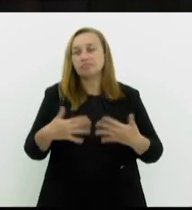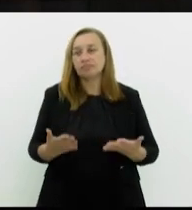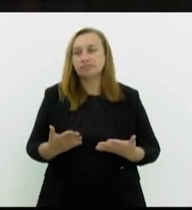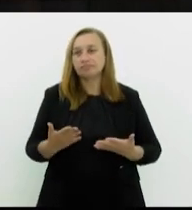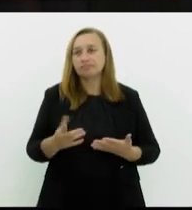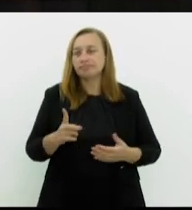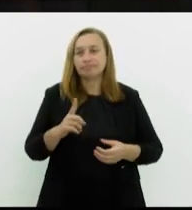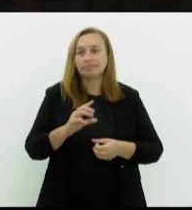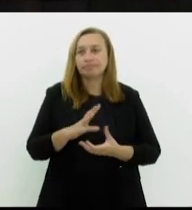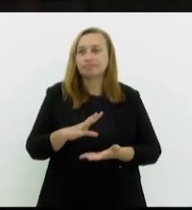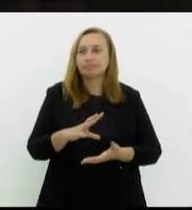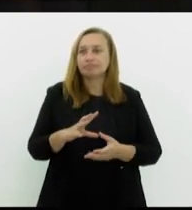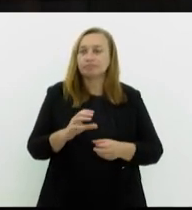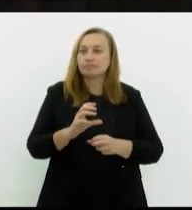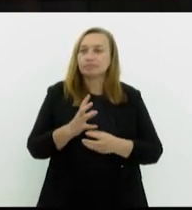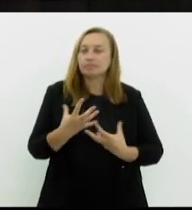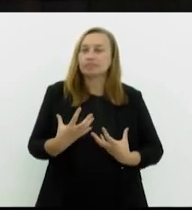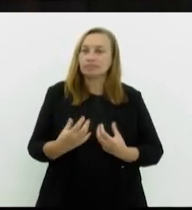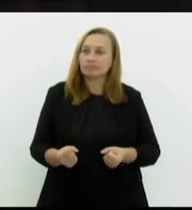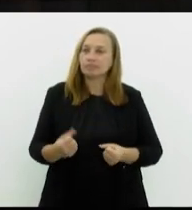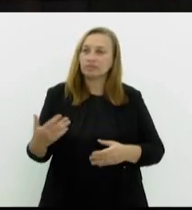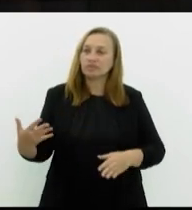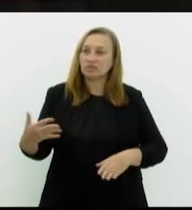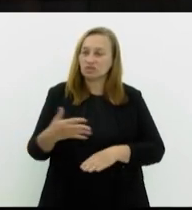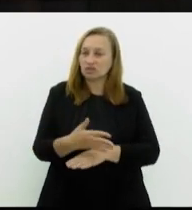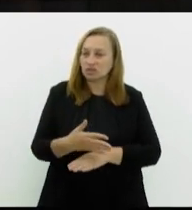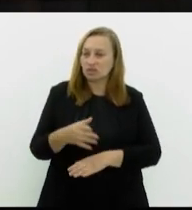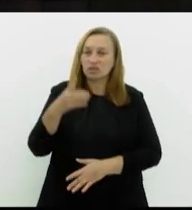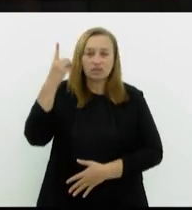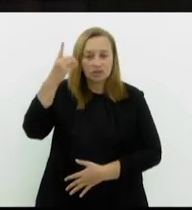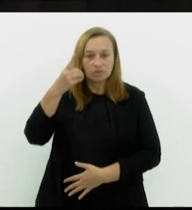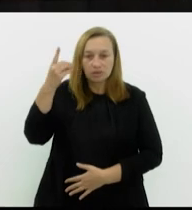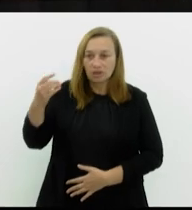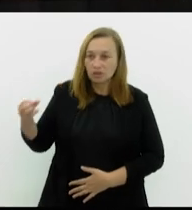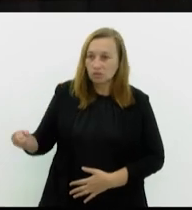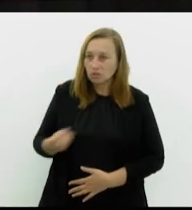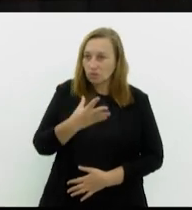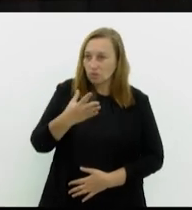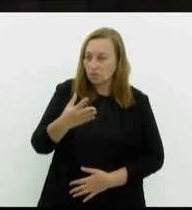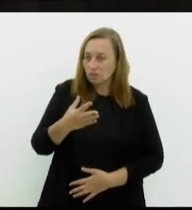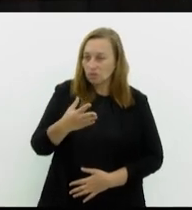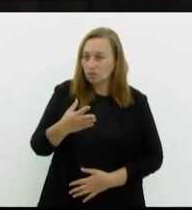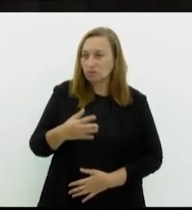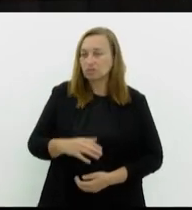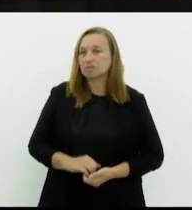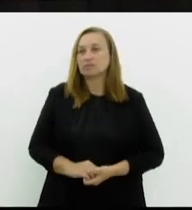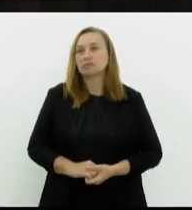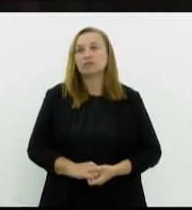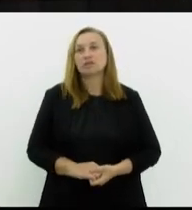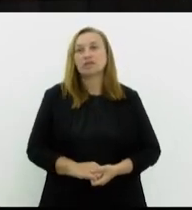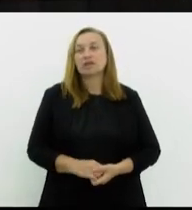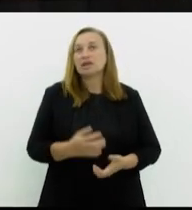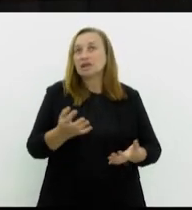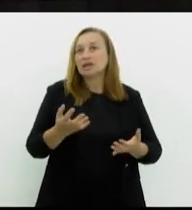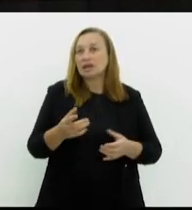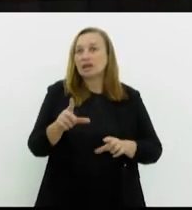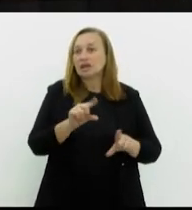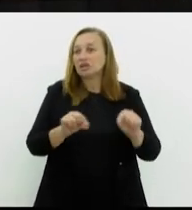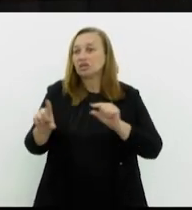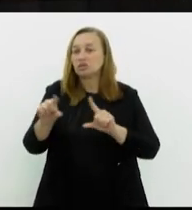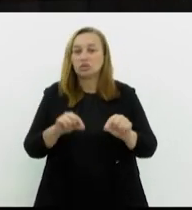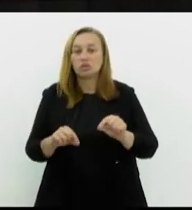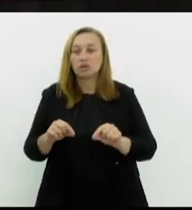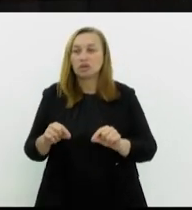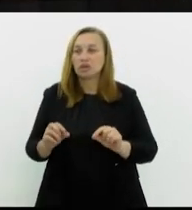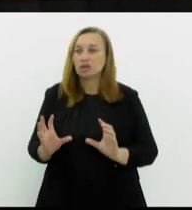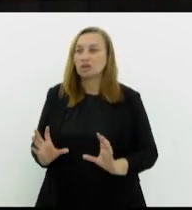que chegue aqui um novato, um noviço parlamentar, e queira classificar